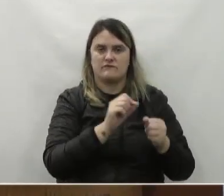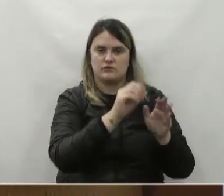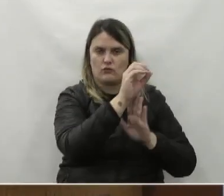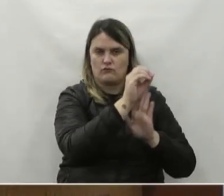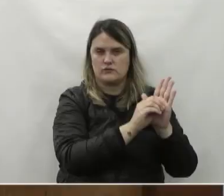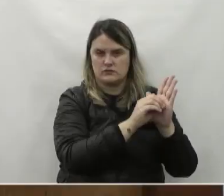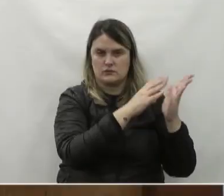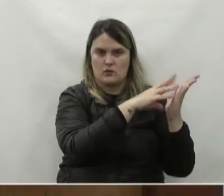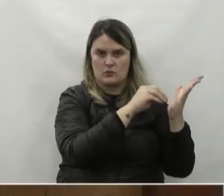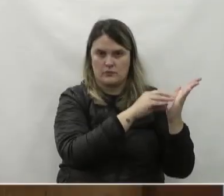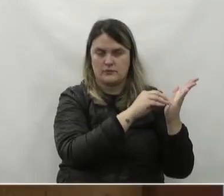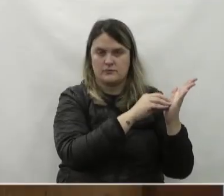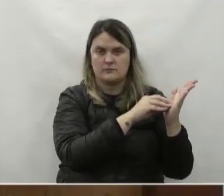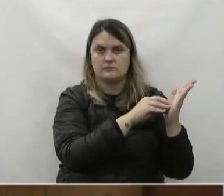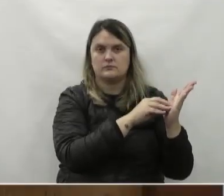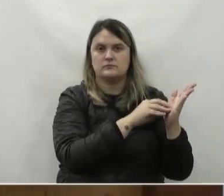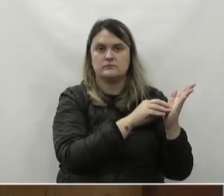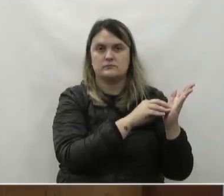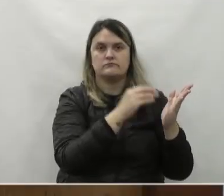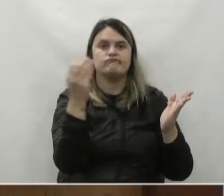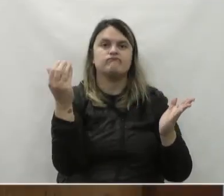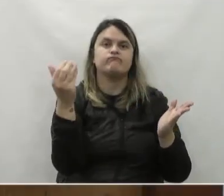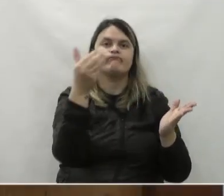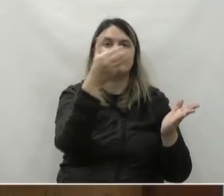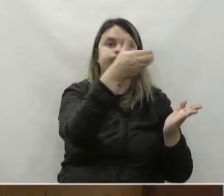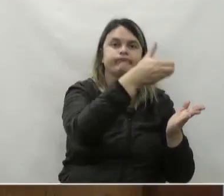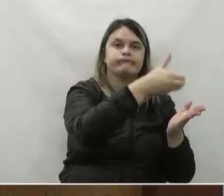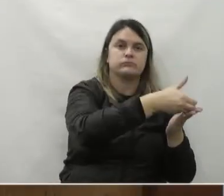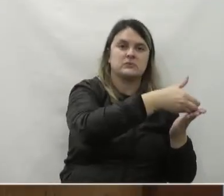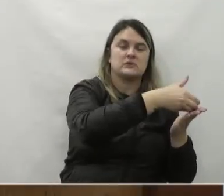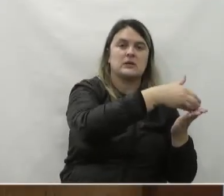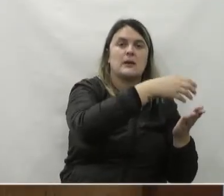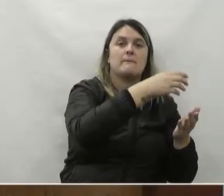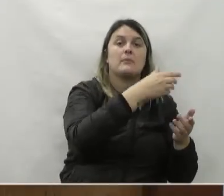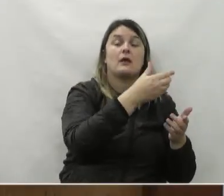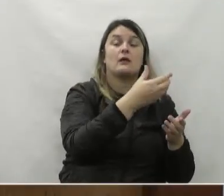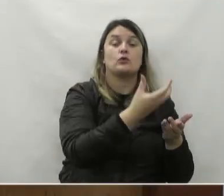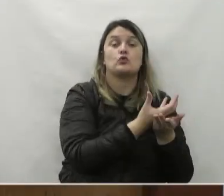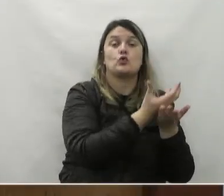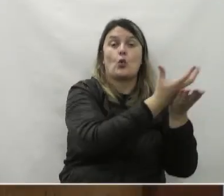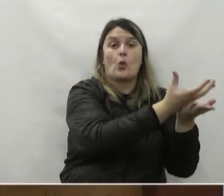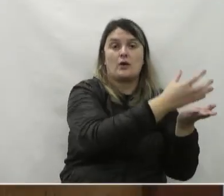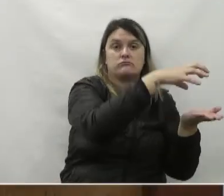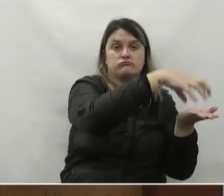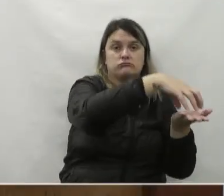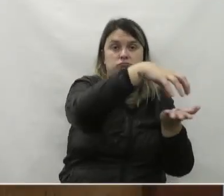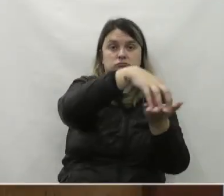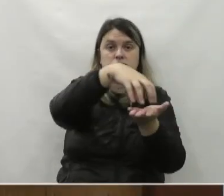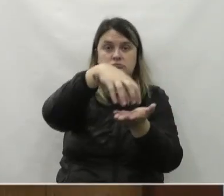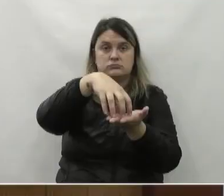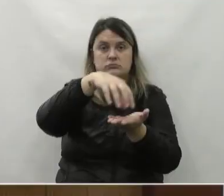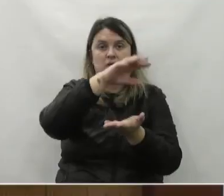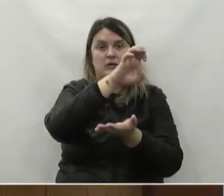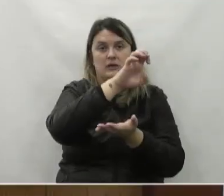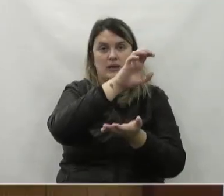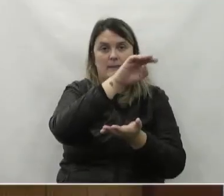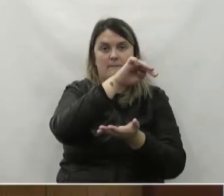prefeitura, assunto indicação de recurso para entidades, né, emenda parlamentar